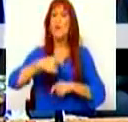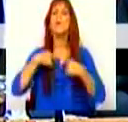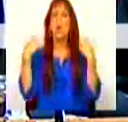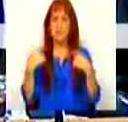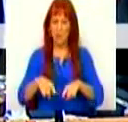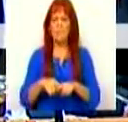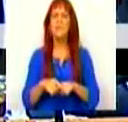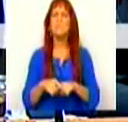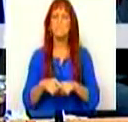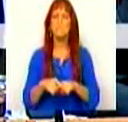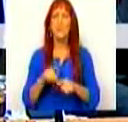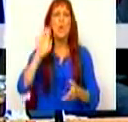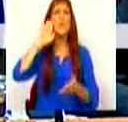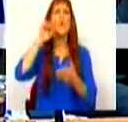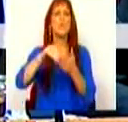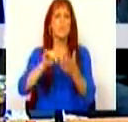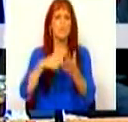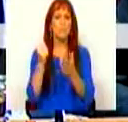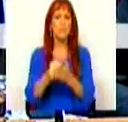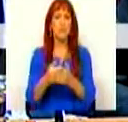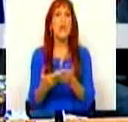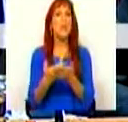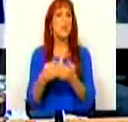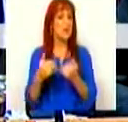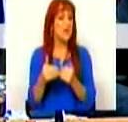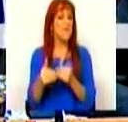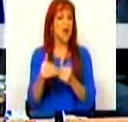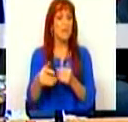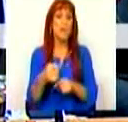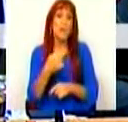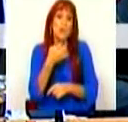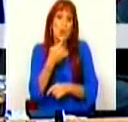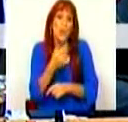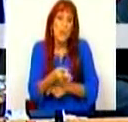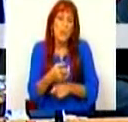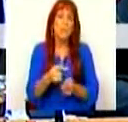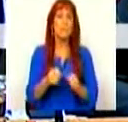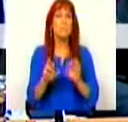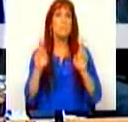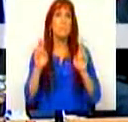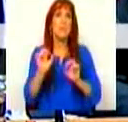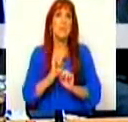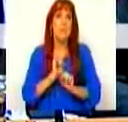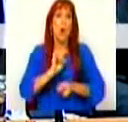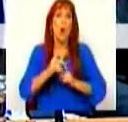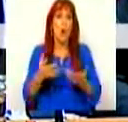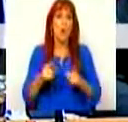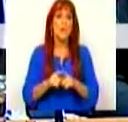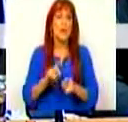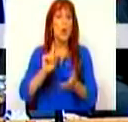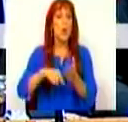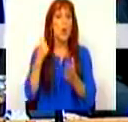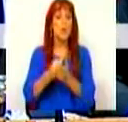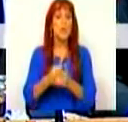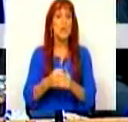teremos uma conclusão das negociações. Só lhe posso expressar o meu desejo de que elas concluam